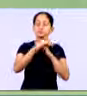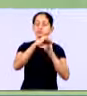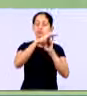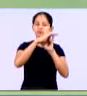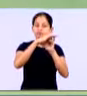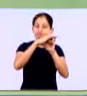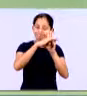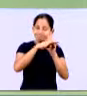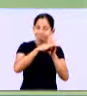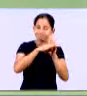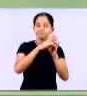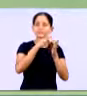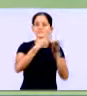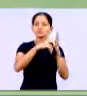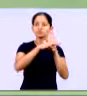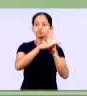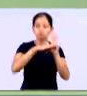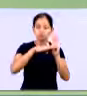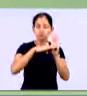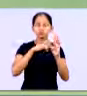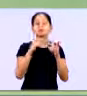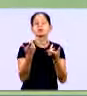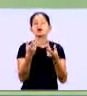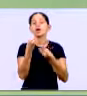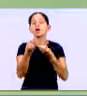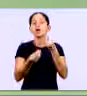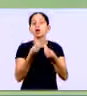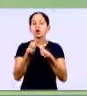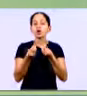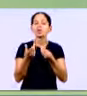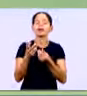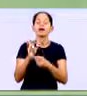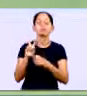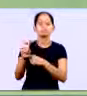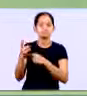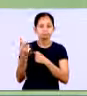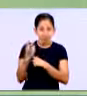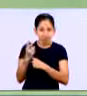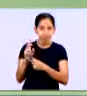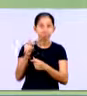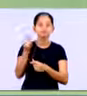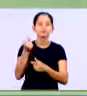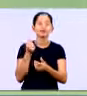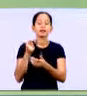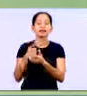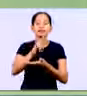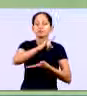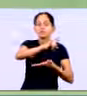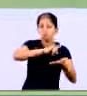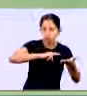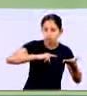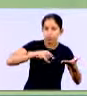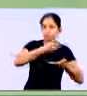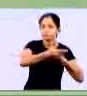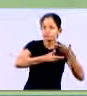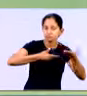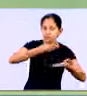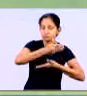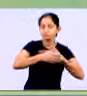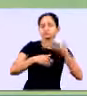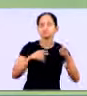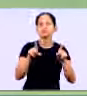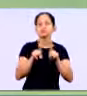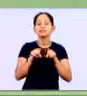seca, a participação das disponibilidades, a participação de contas a receber, a participação dos estoques e o índice